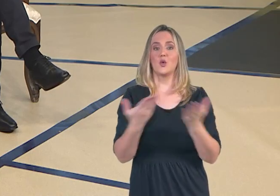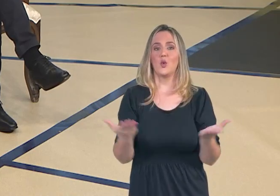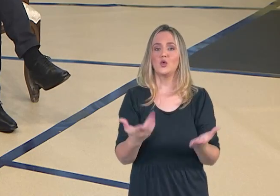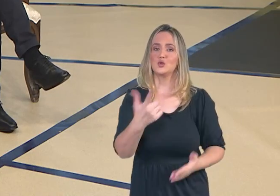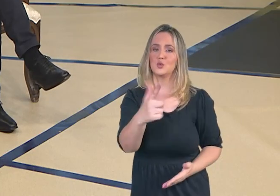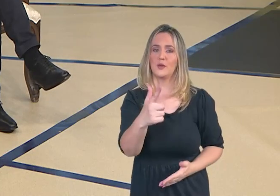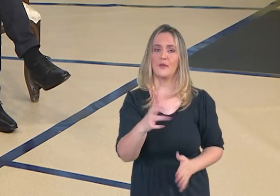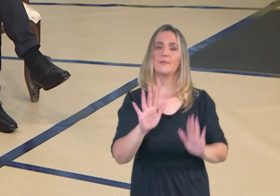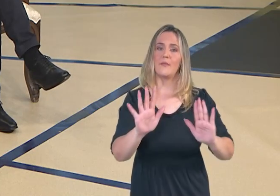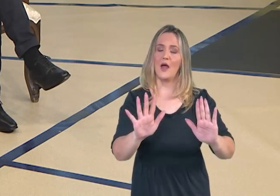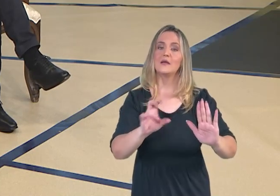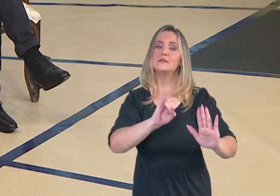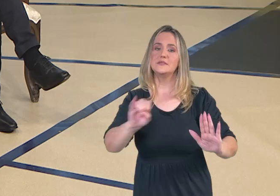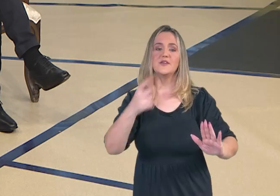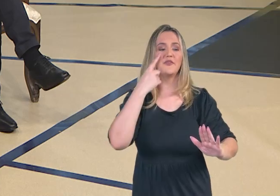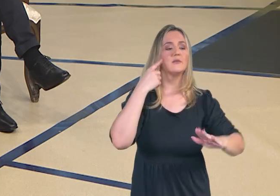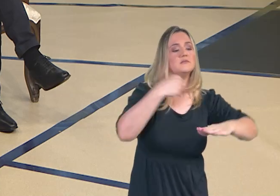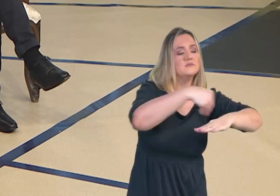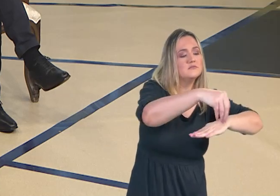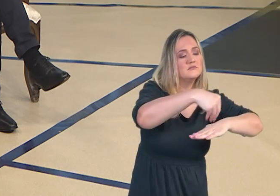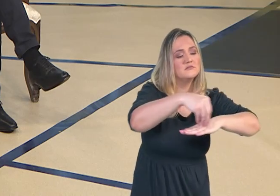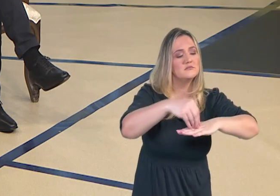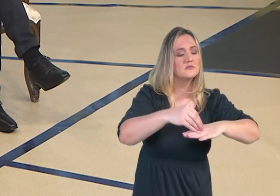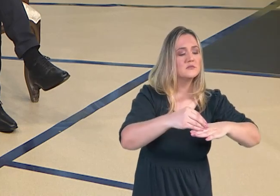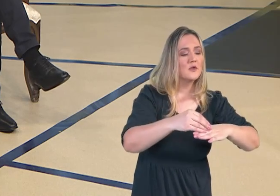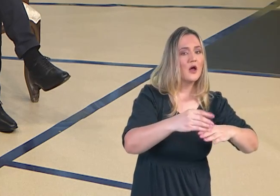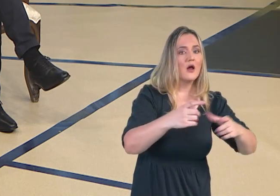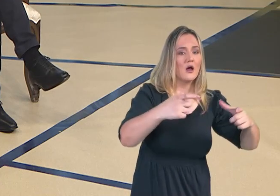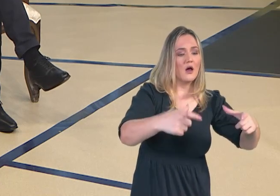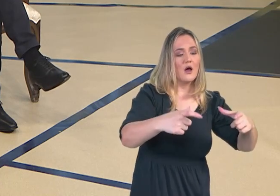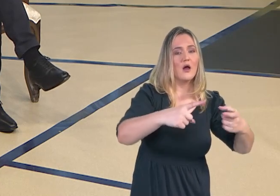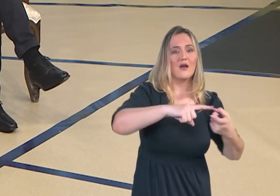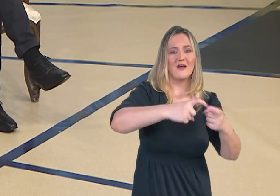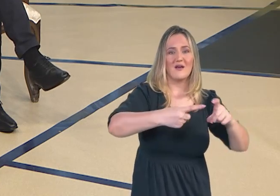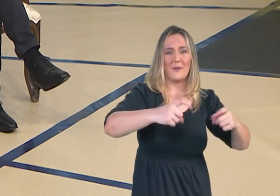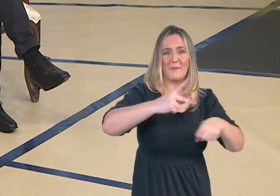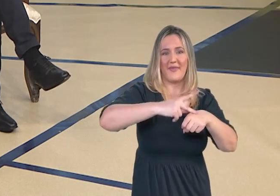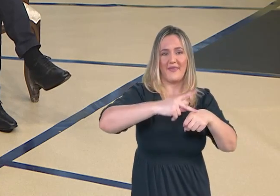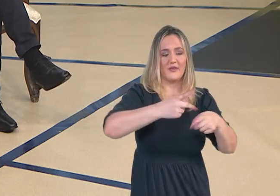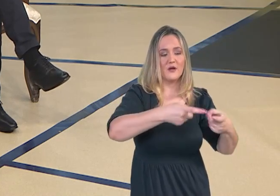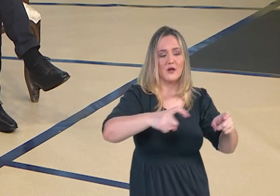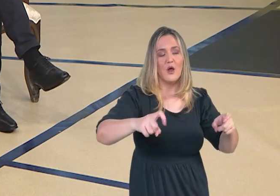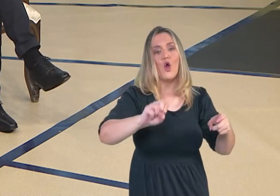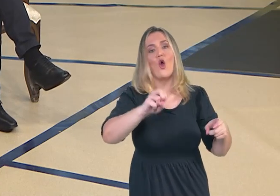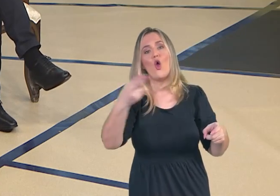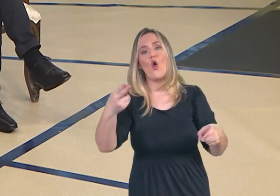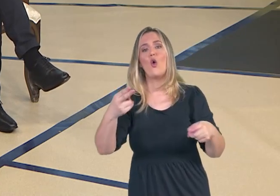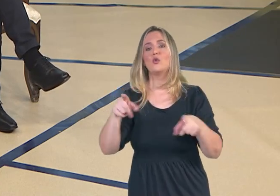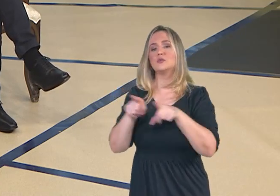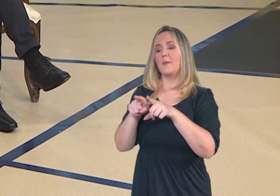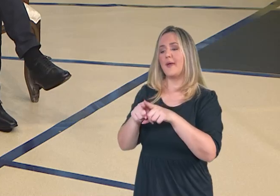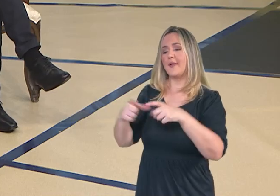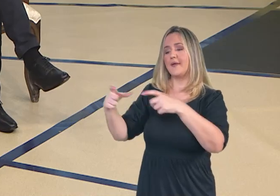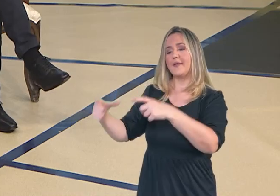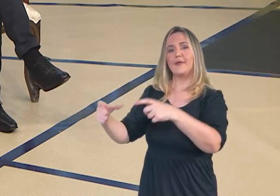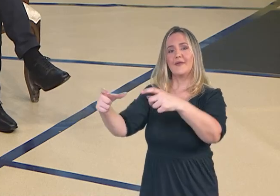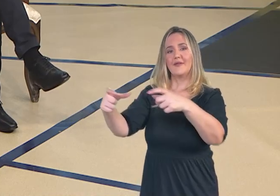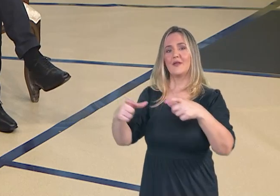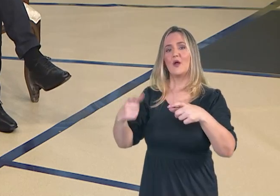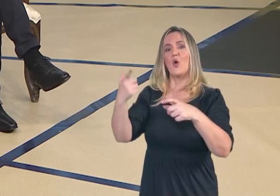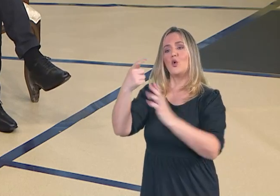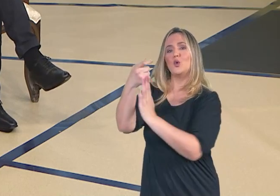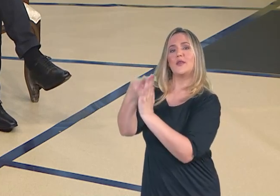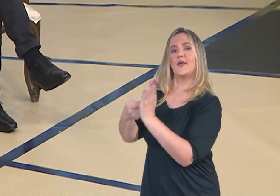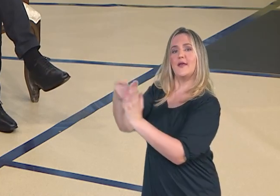alguns restos arqueológicos e alguns textos da antiga Mesopotâmia e também 3 tabletes de argila com escrita cuneiforme